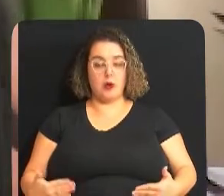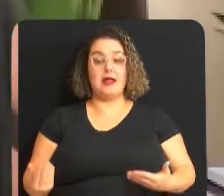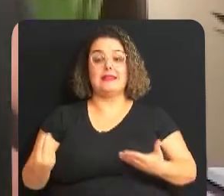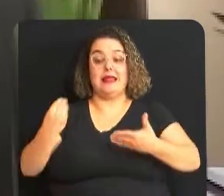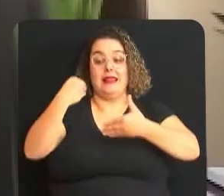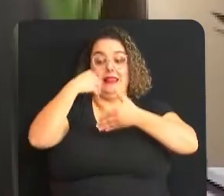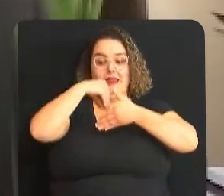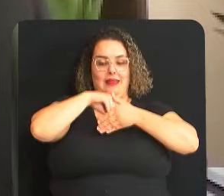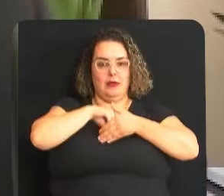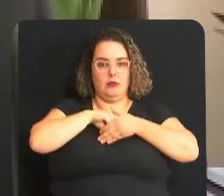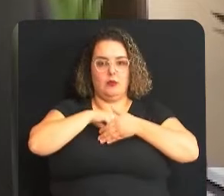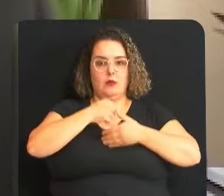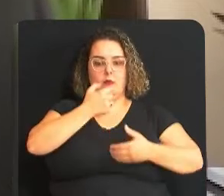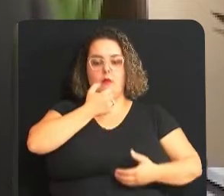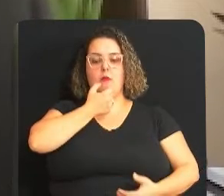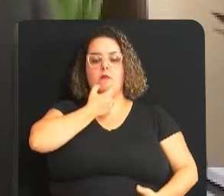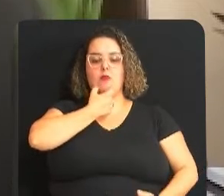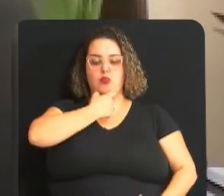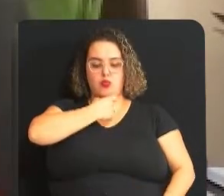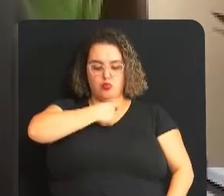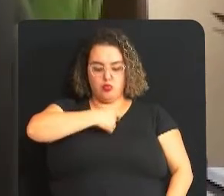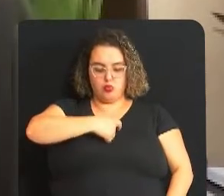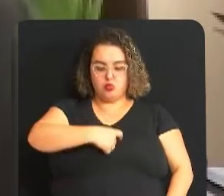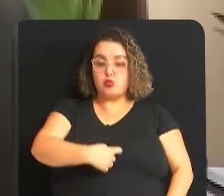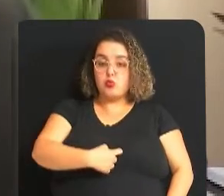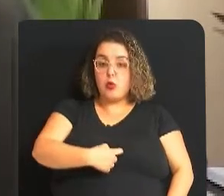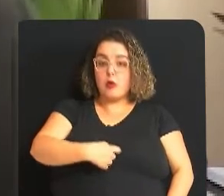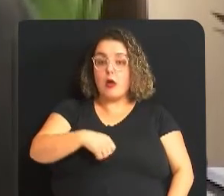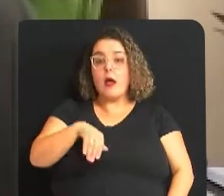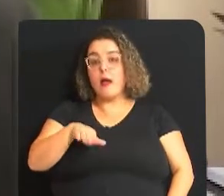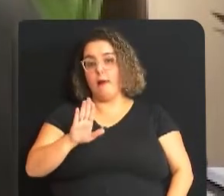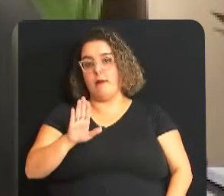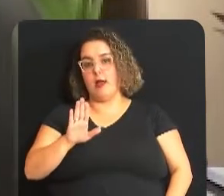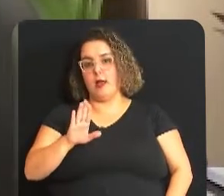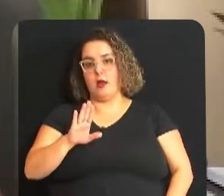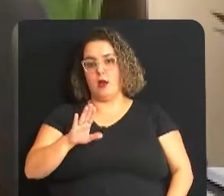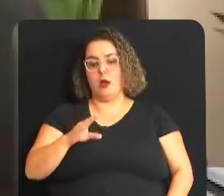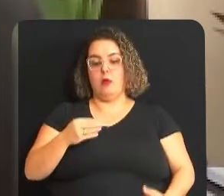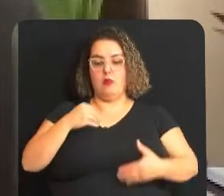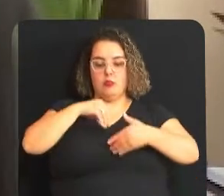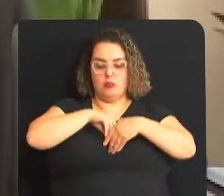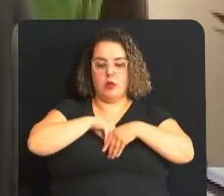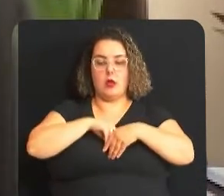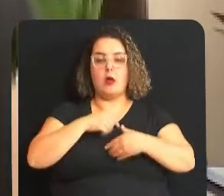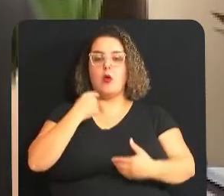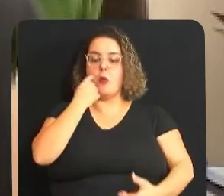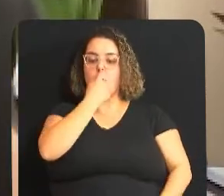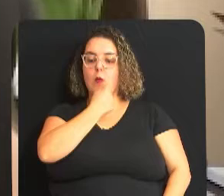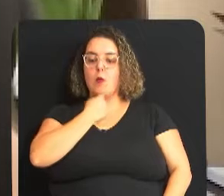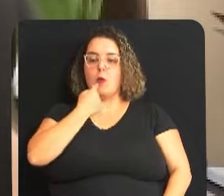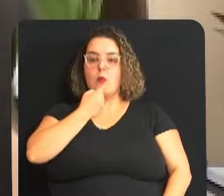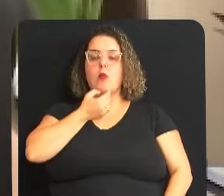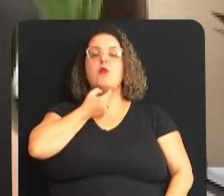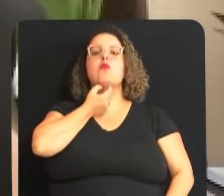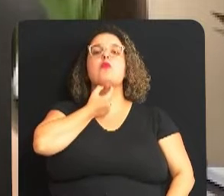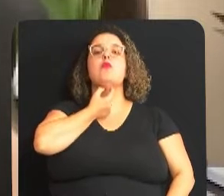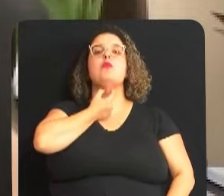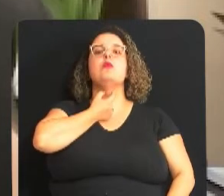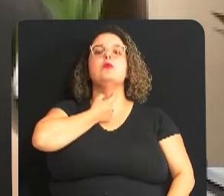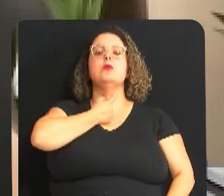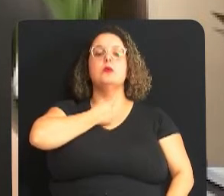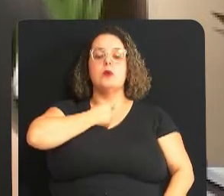é extracorpo. Então, aquele tubo nosso dentro do corpo, que é a nossa boca, esôfago,